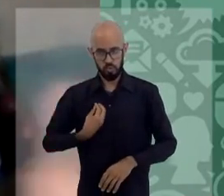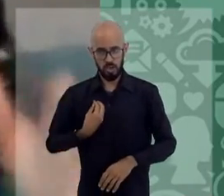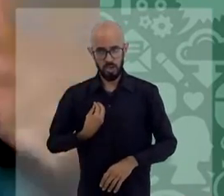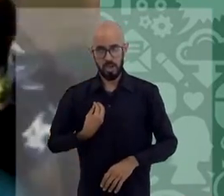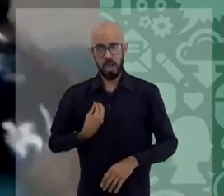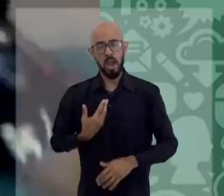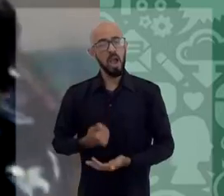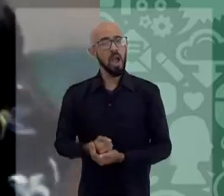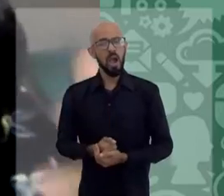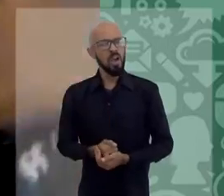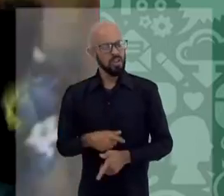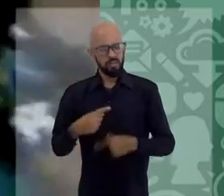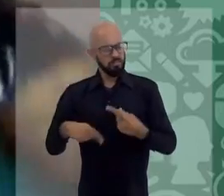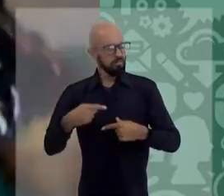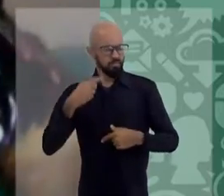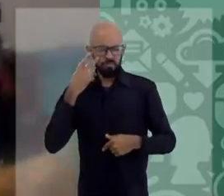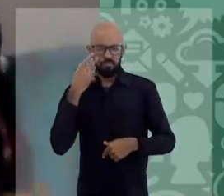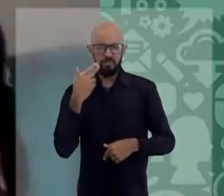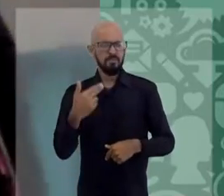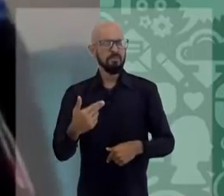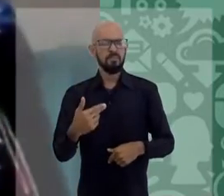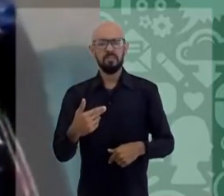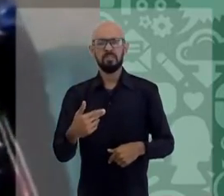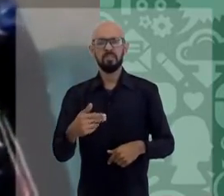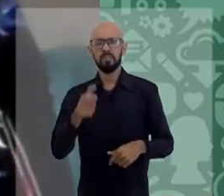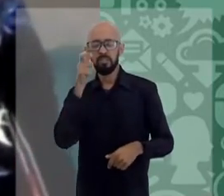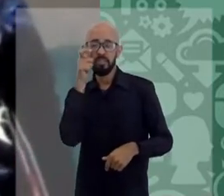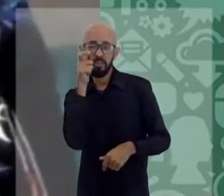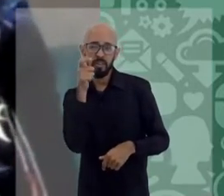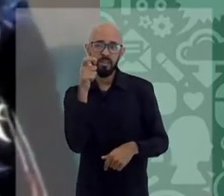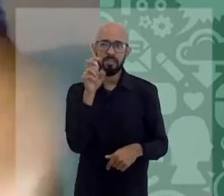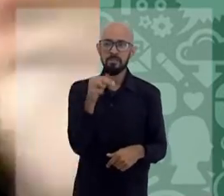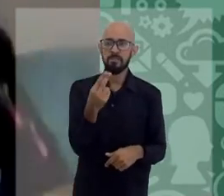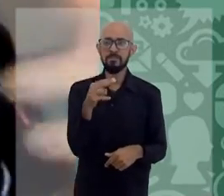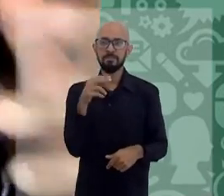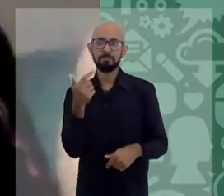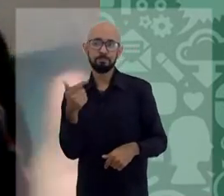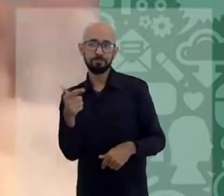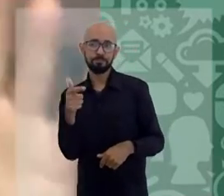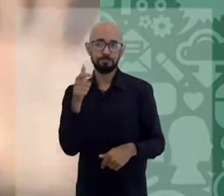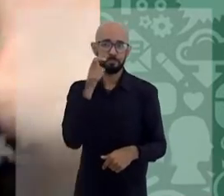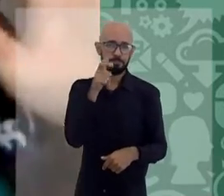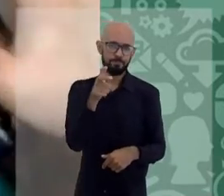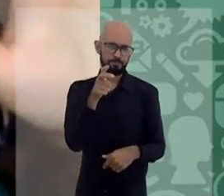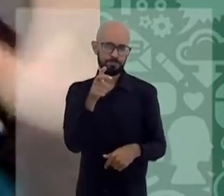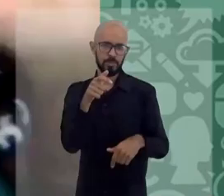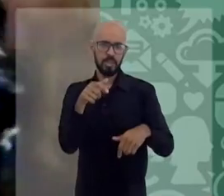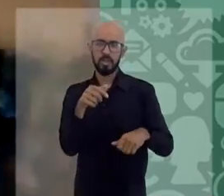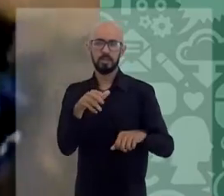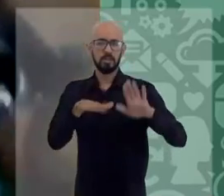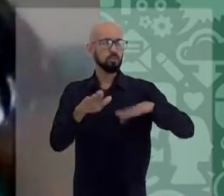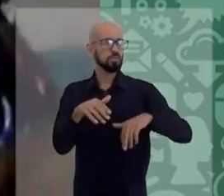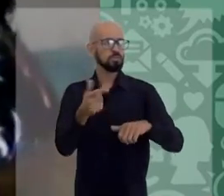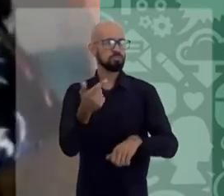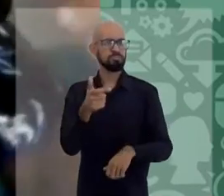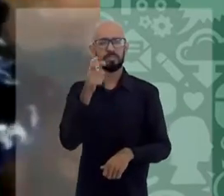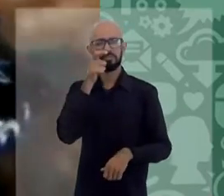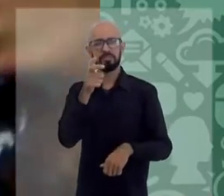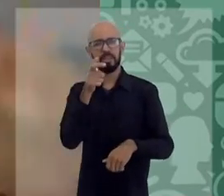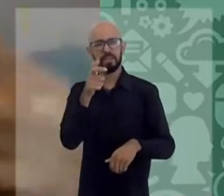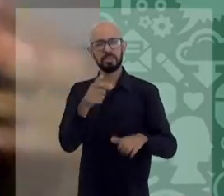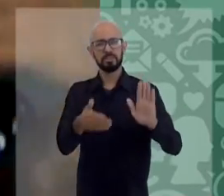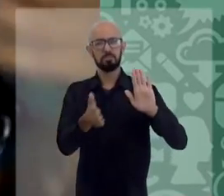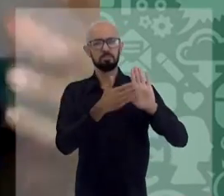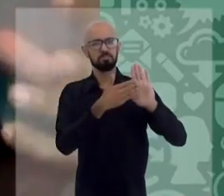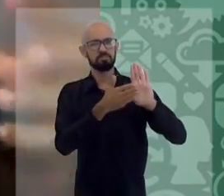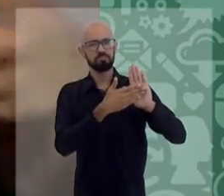fato, e aí depois o resto deriva meio que naturalmente disso, né? O interesse ou não pela política, a pessoa pode não concorrer a nenhum cargo, ela pode